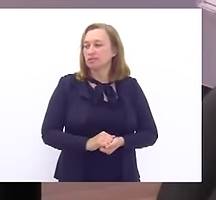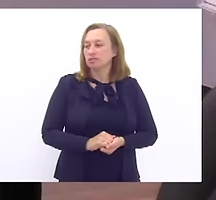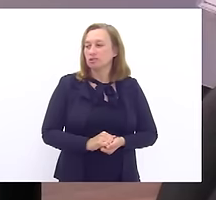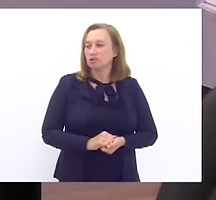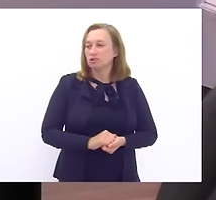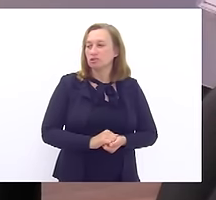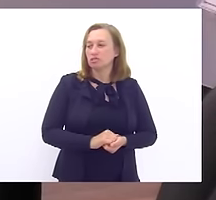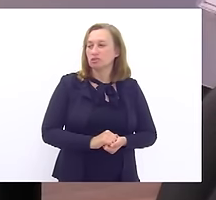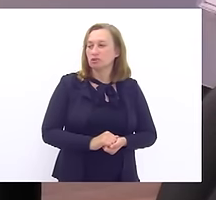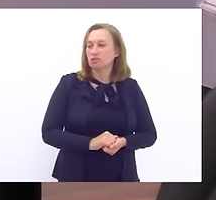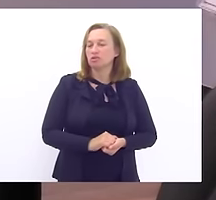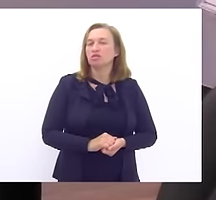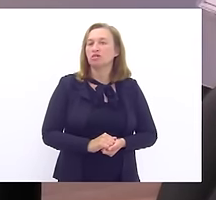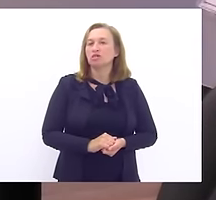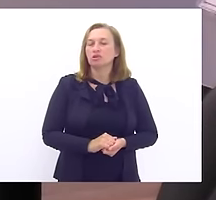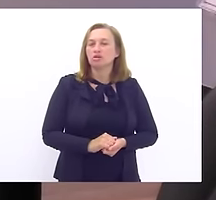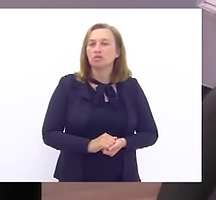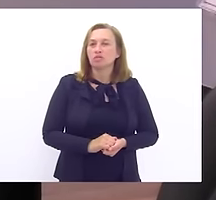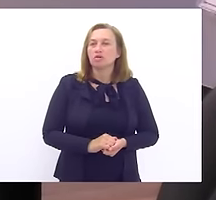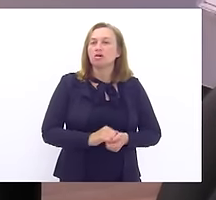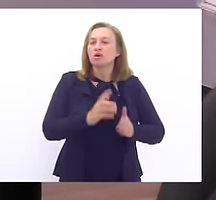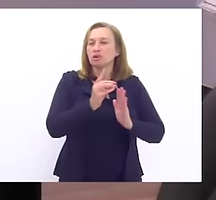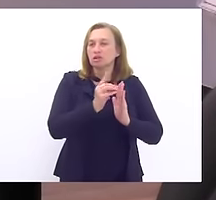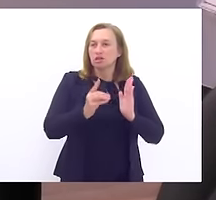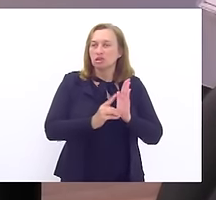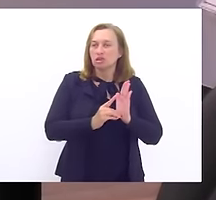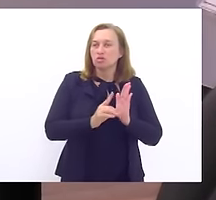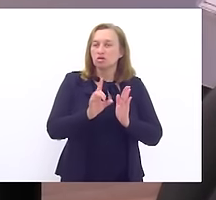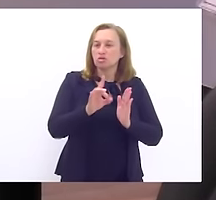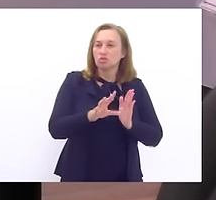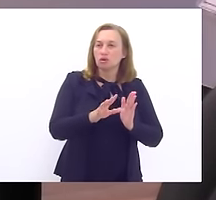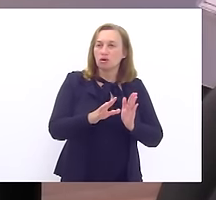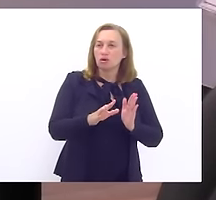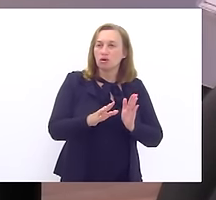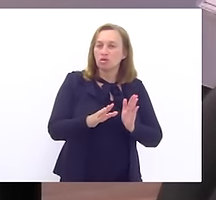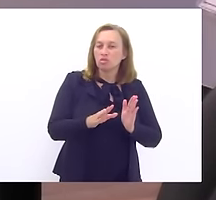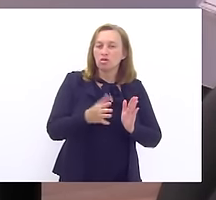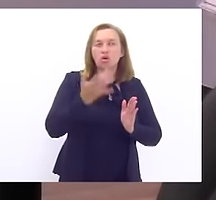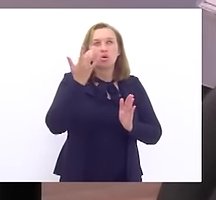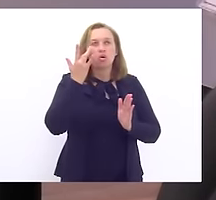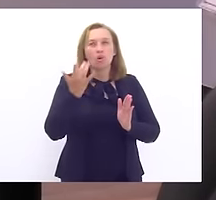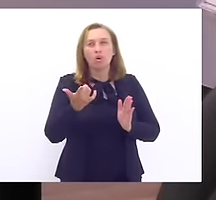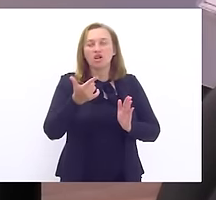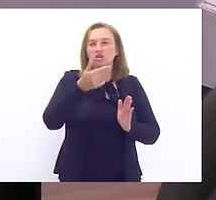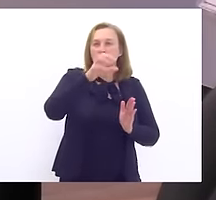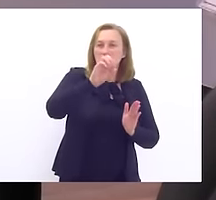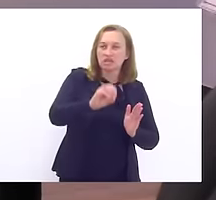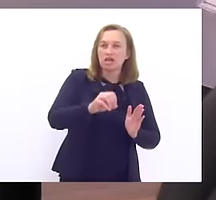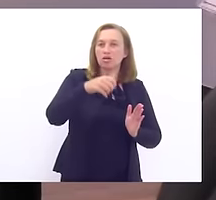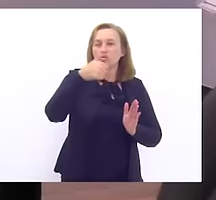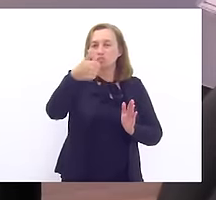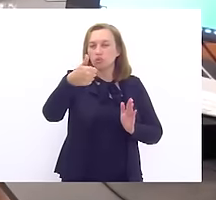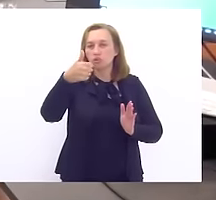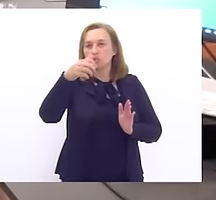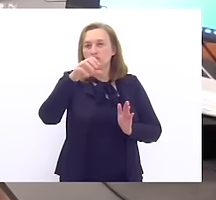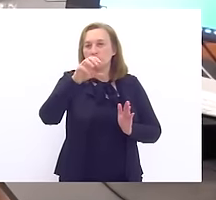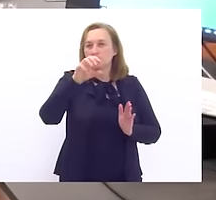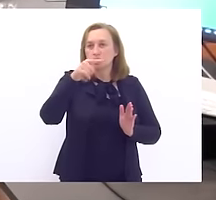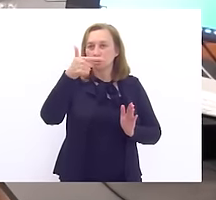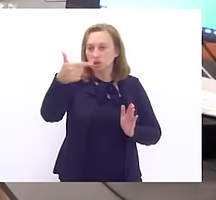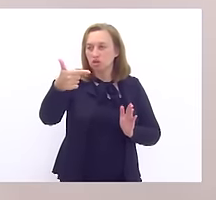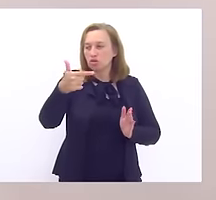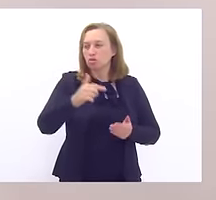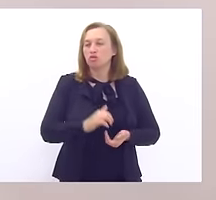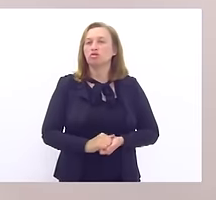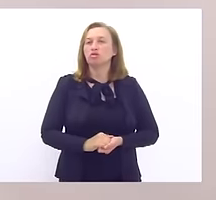mas o licenciamento do Detran prorrogou e somente a partir de 37 salgando faca de 0 1 e 2 agora a